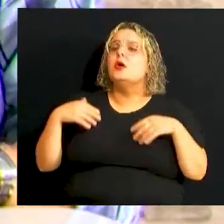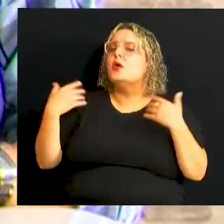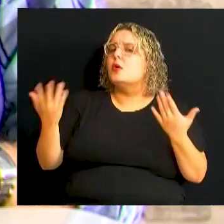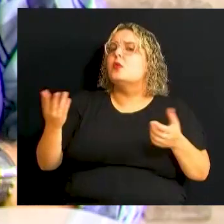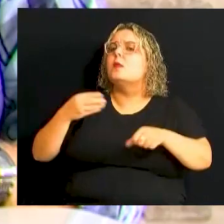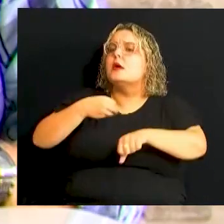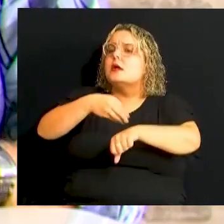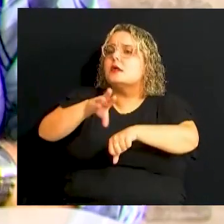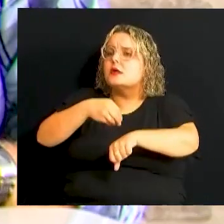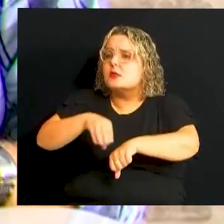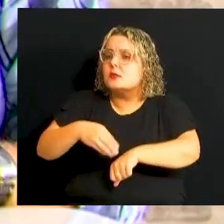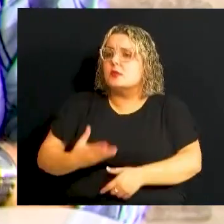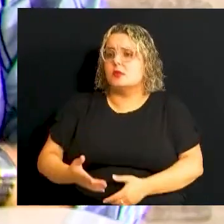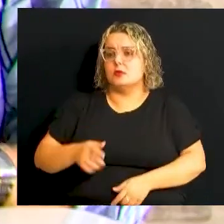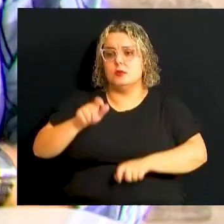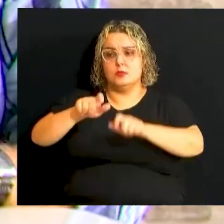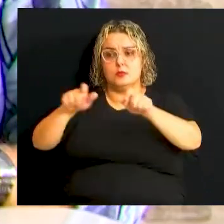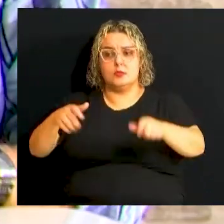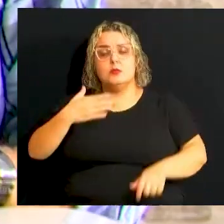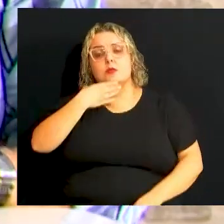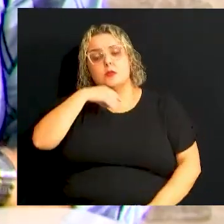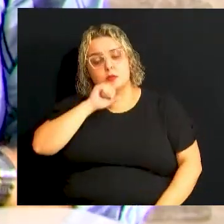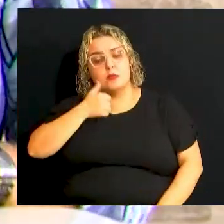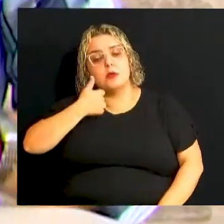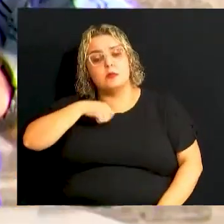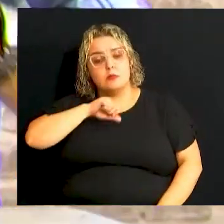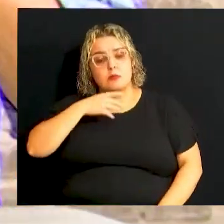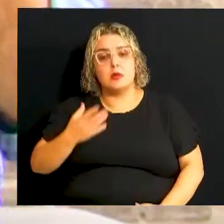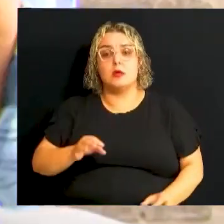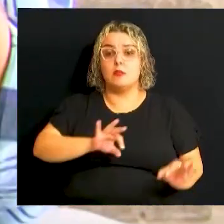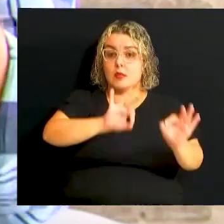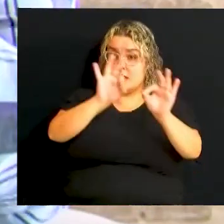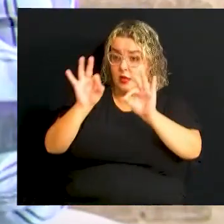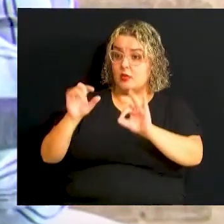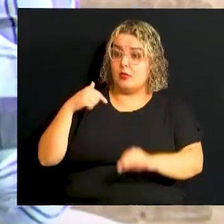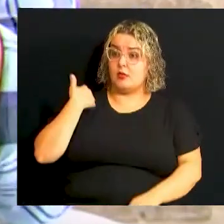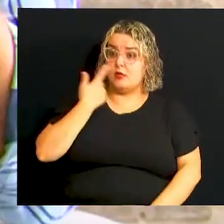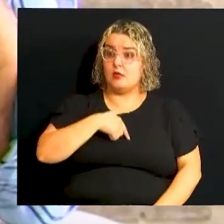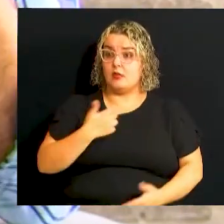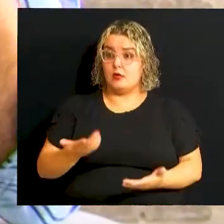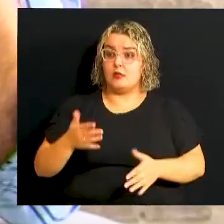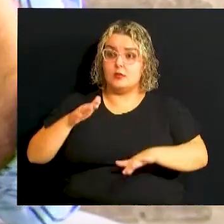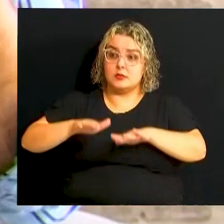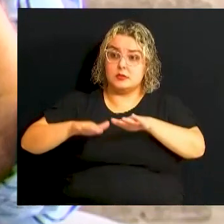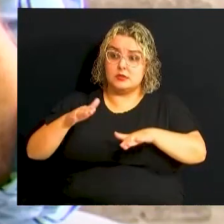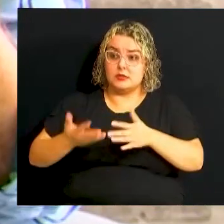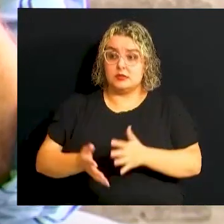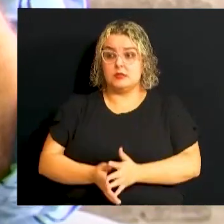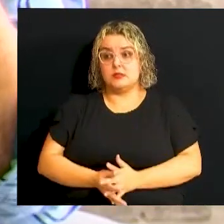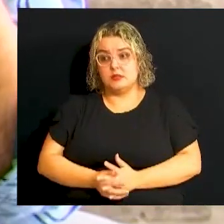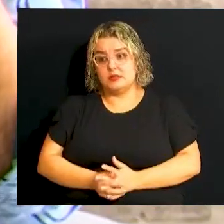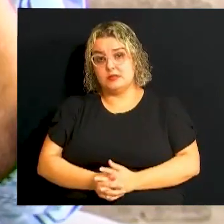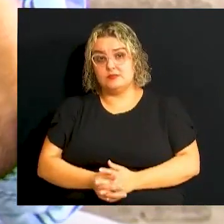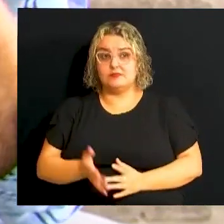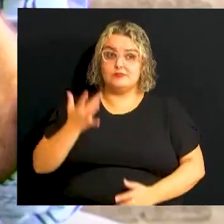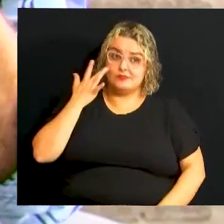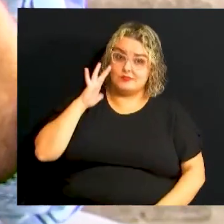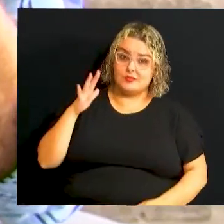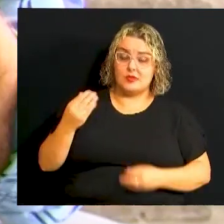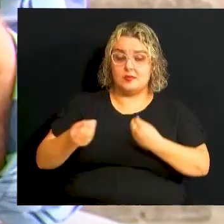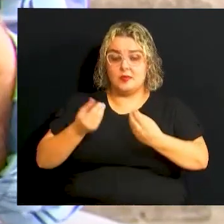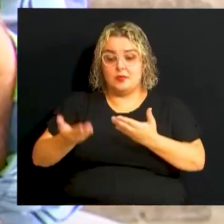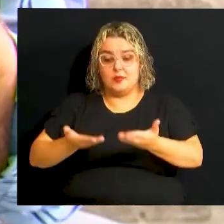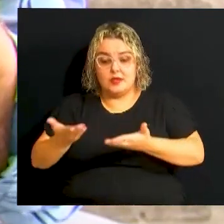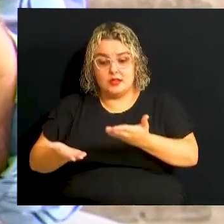assunto. Quais as dicas que você dá para os pais que estão acompanhando a gente e muitas vezes